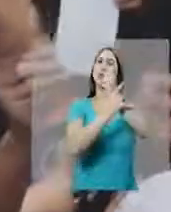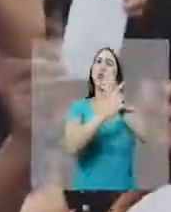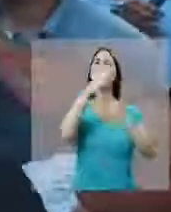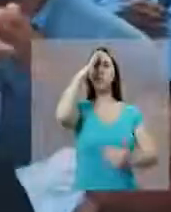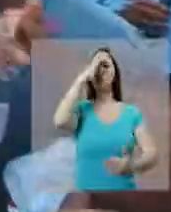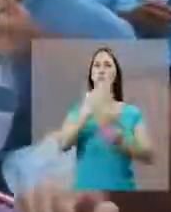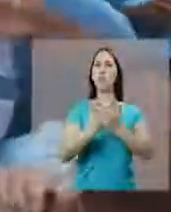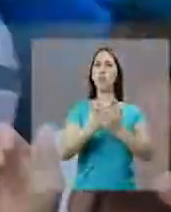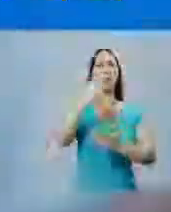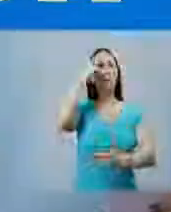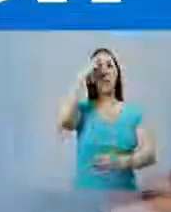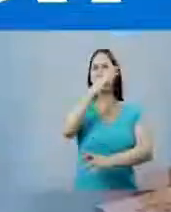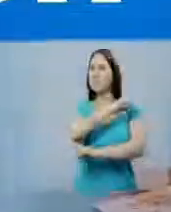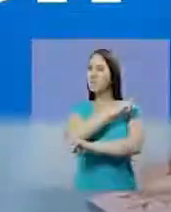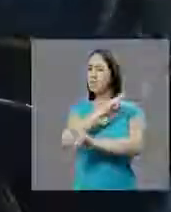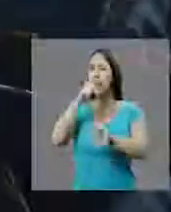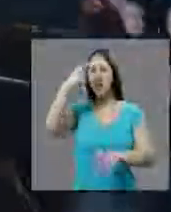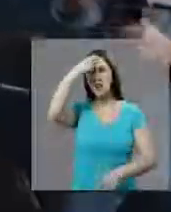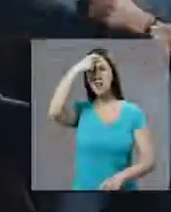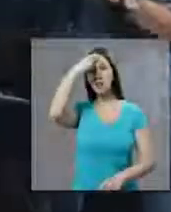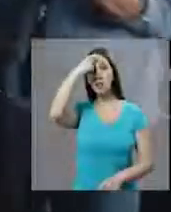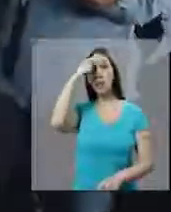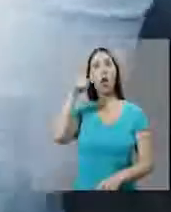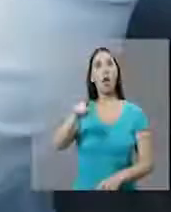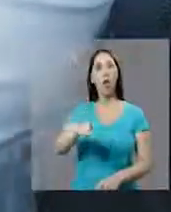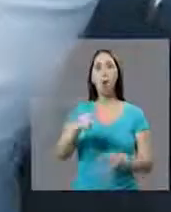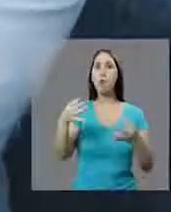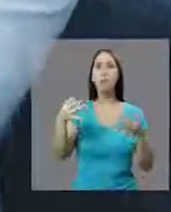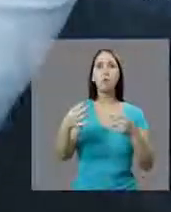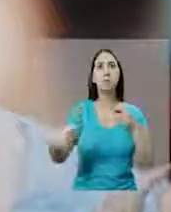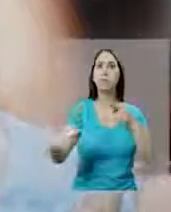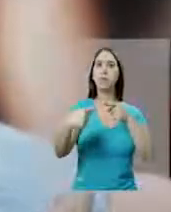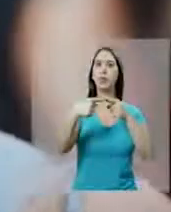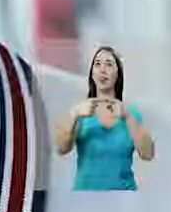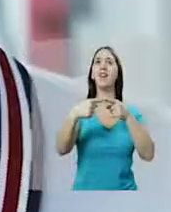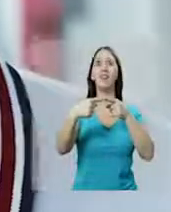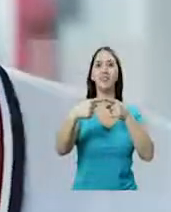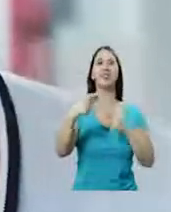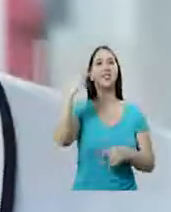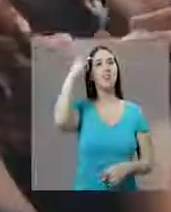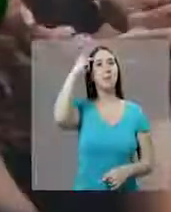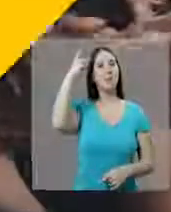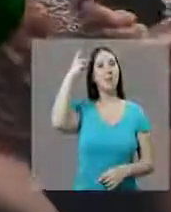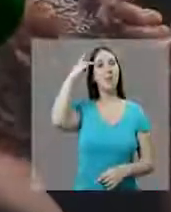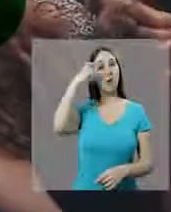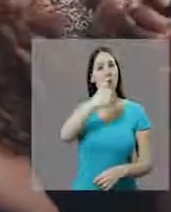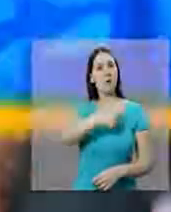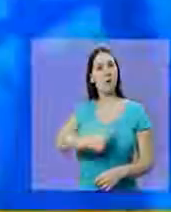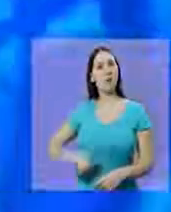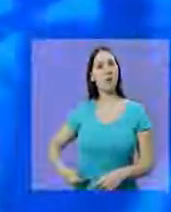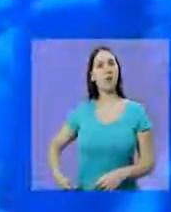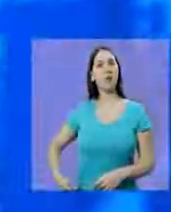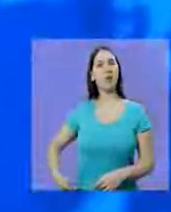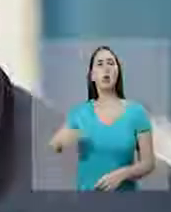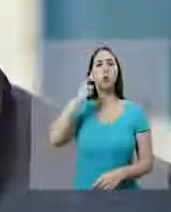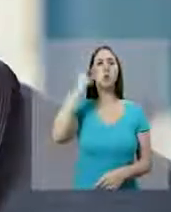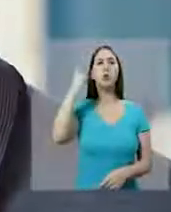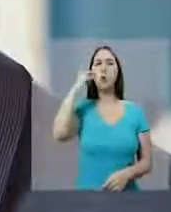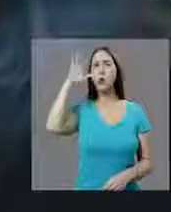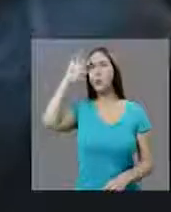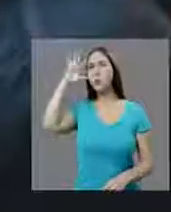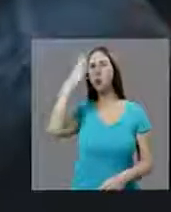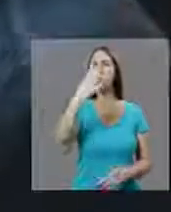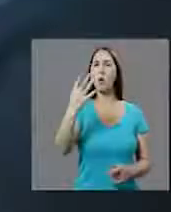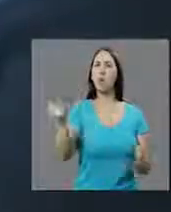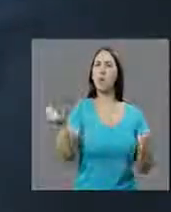passa segurança, confiança. É outra cabeça, outra mentalidade. Ele tem a cara de São Paulo. Meu voto é do João Dória. O João Dória